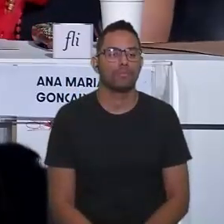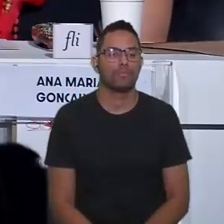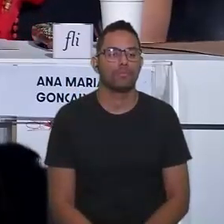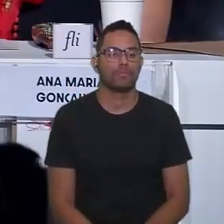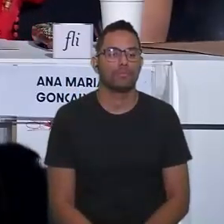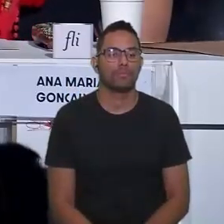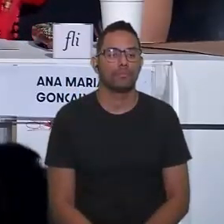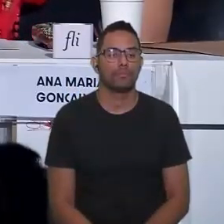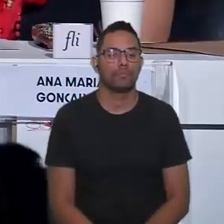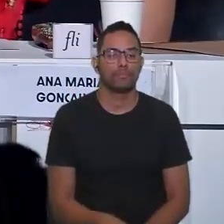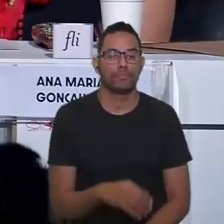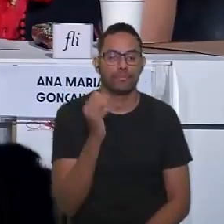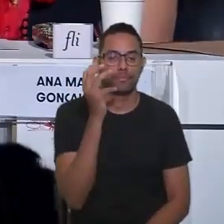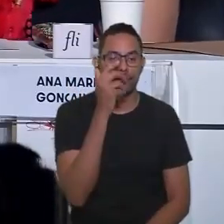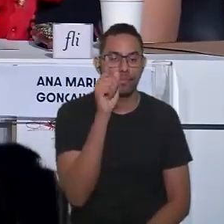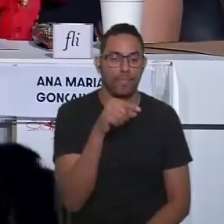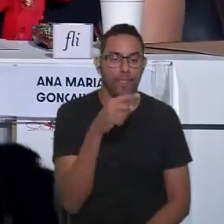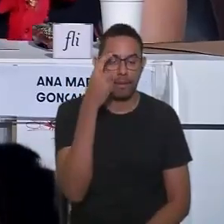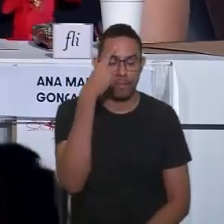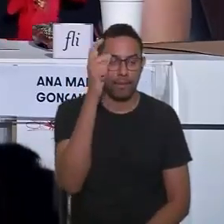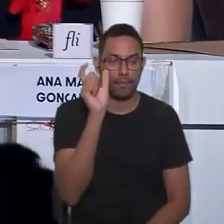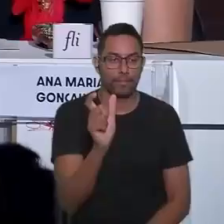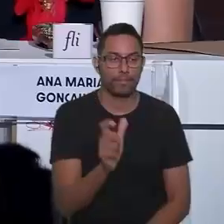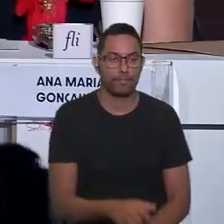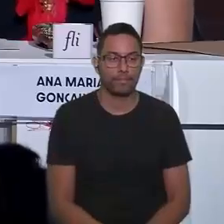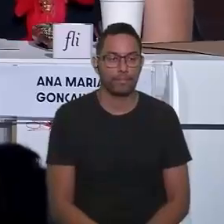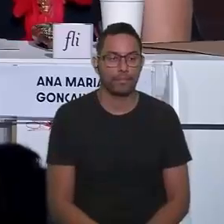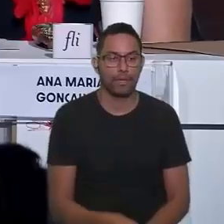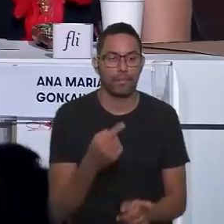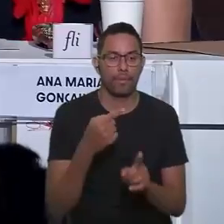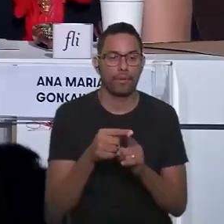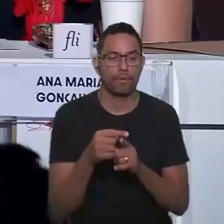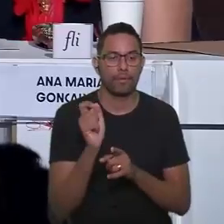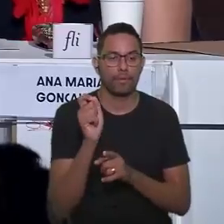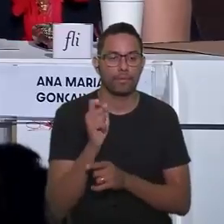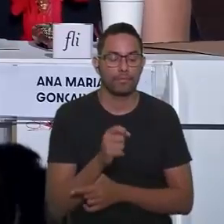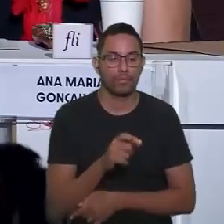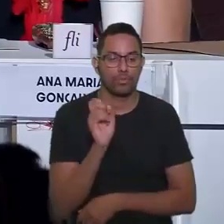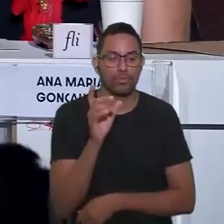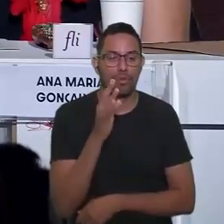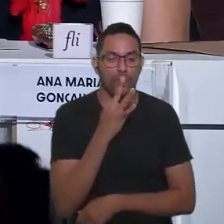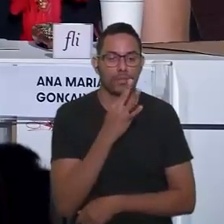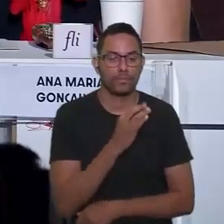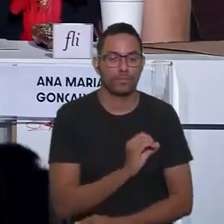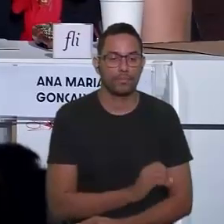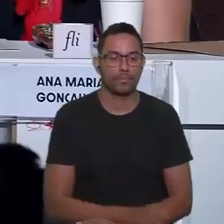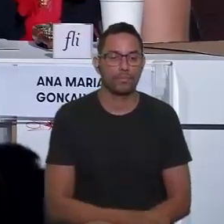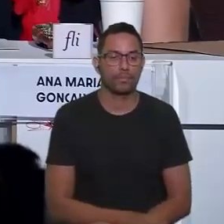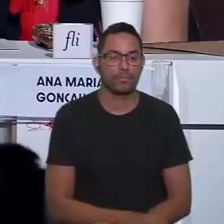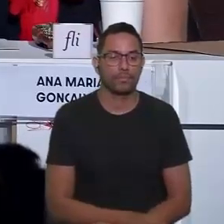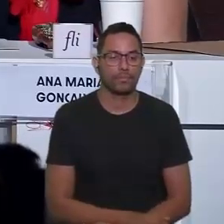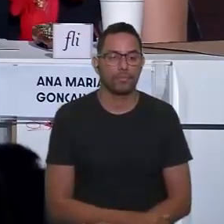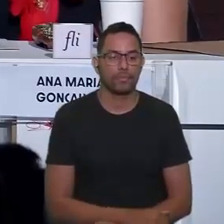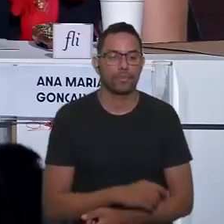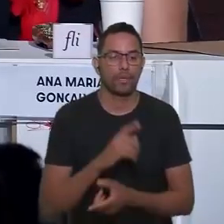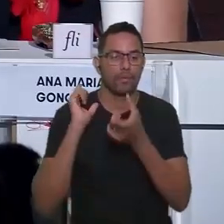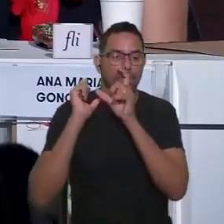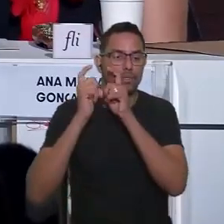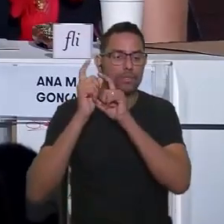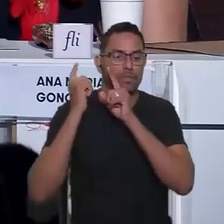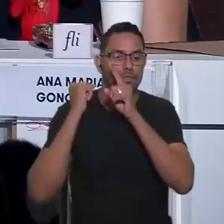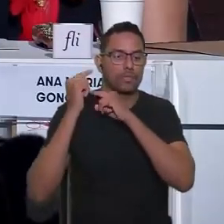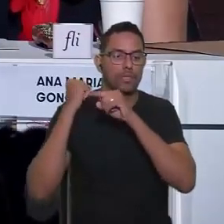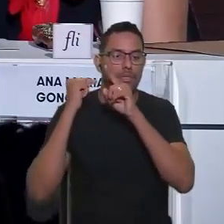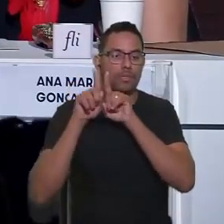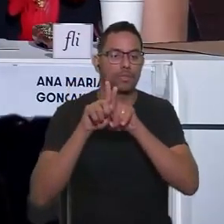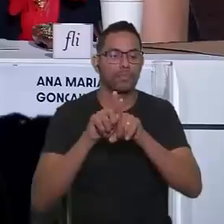né? Pense bem nessas palavras, Walter, porque o que elas invocam não é só conhecimento, é pura